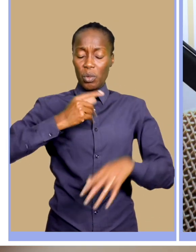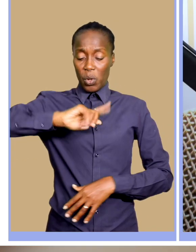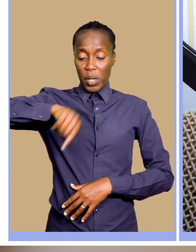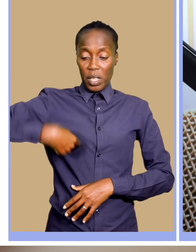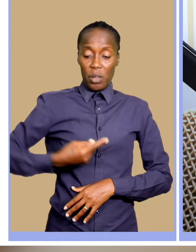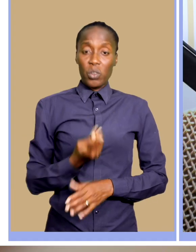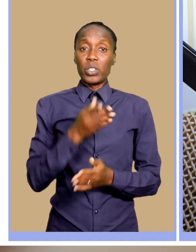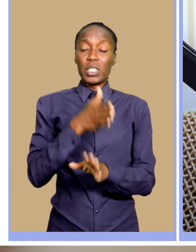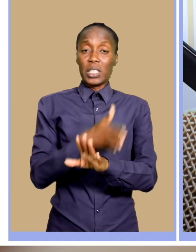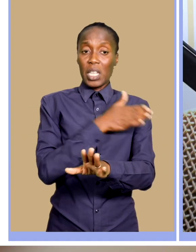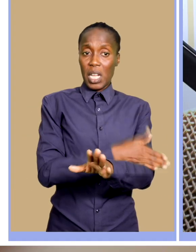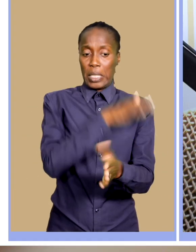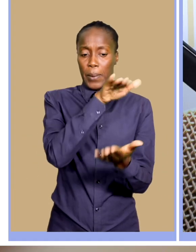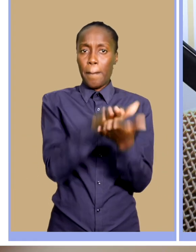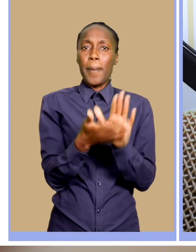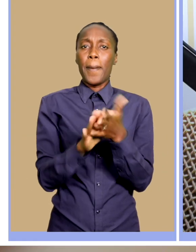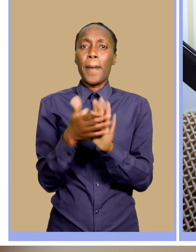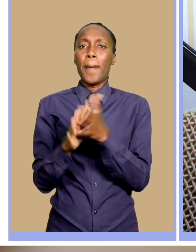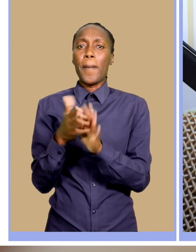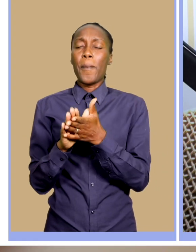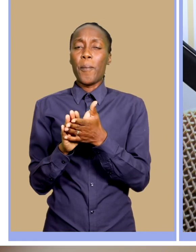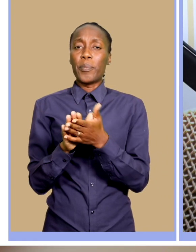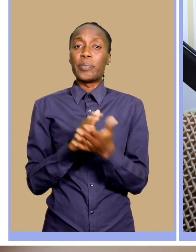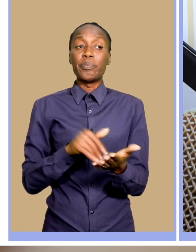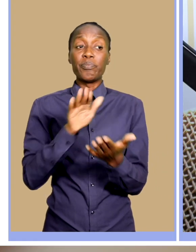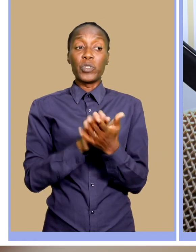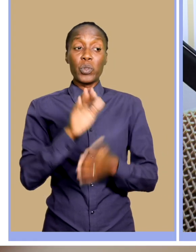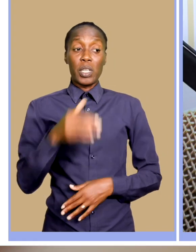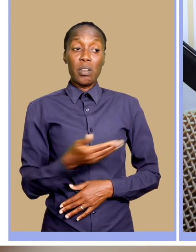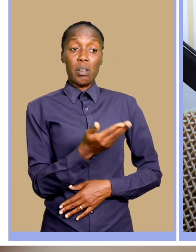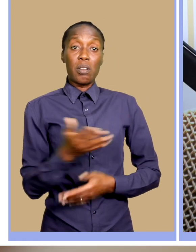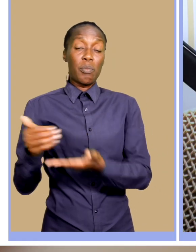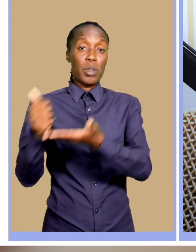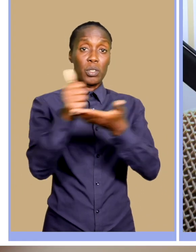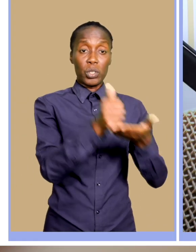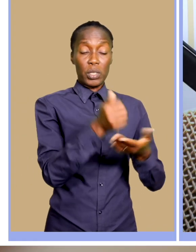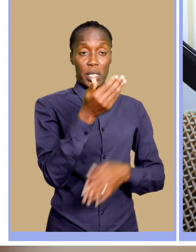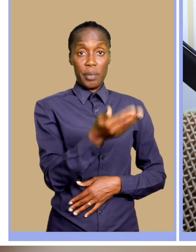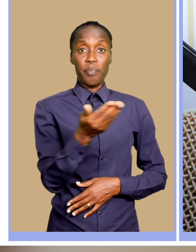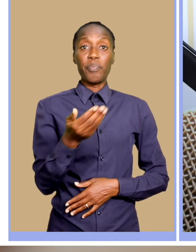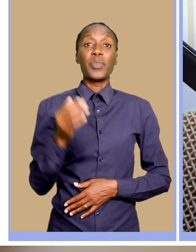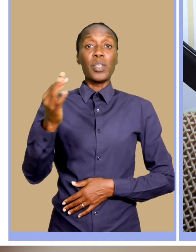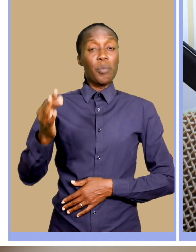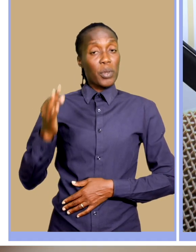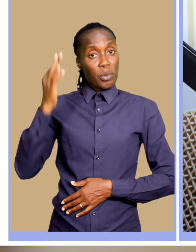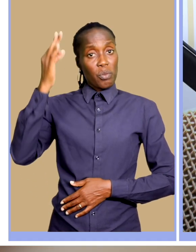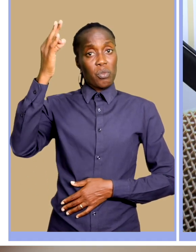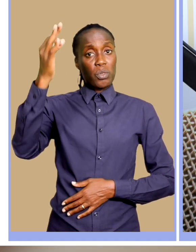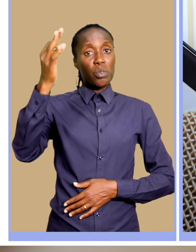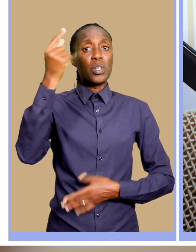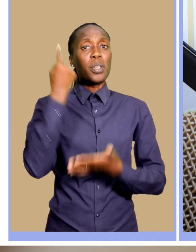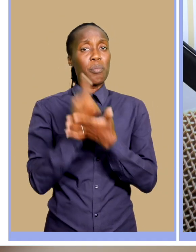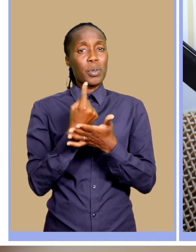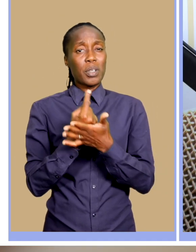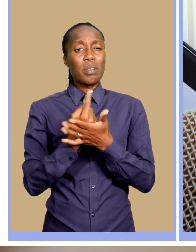no terreno, quando estamos a responder a um cenário, para que no futuro nós entendamos quais são realmente